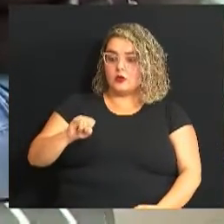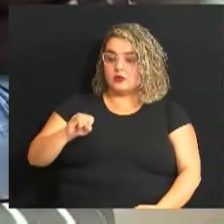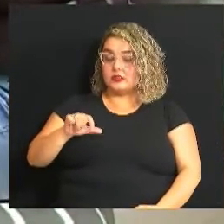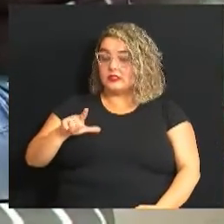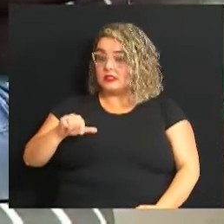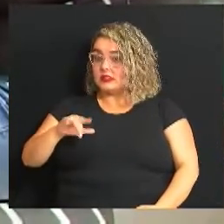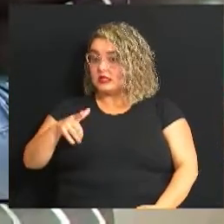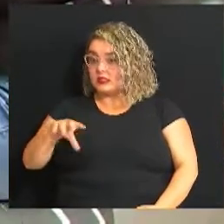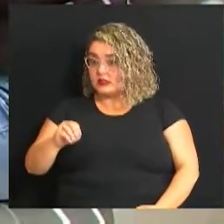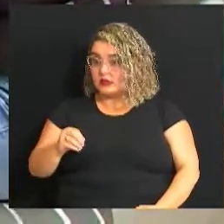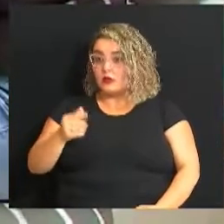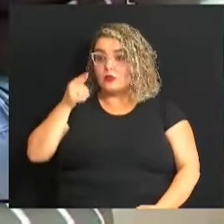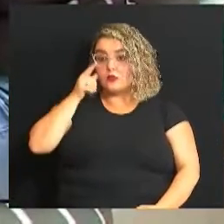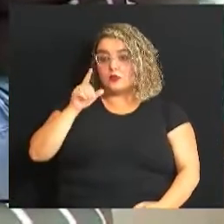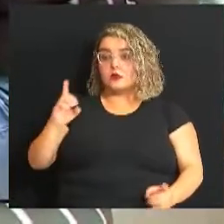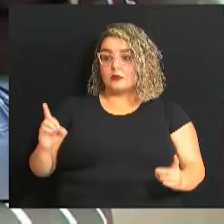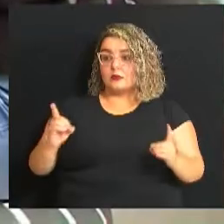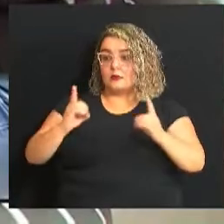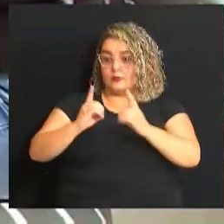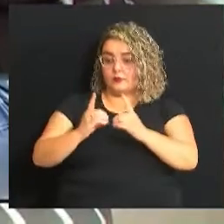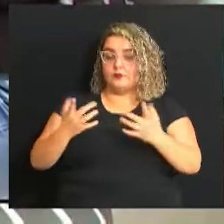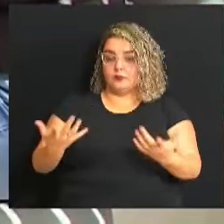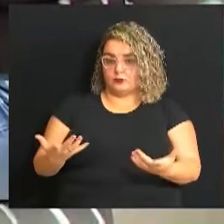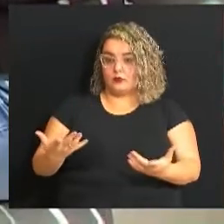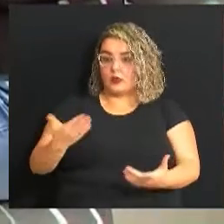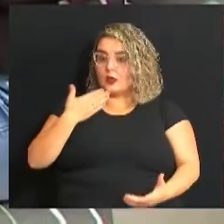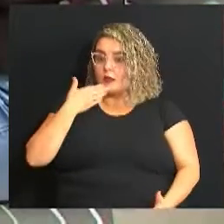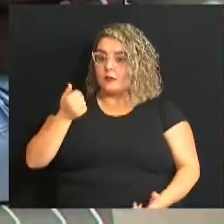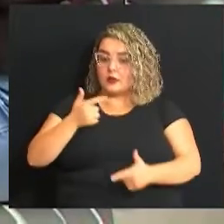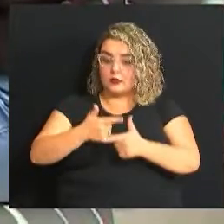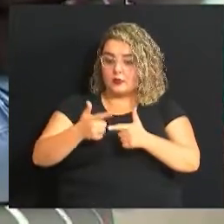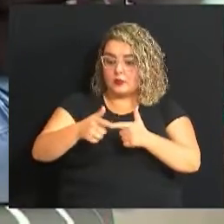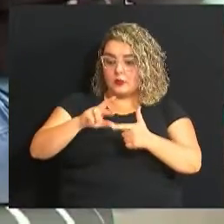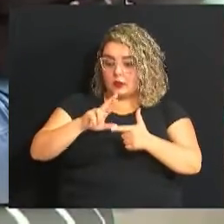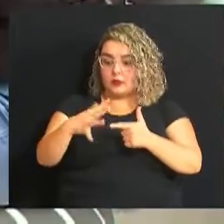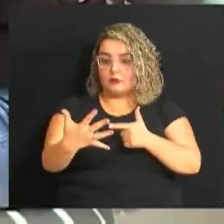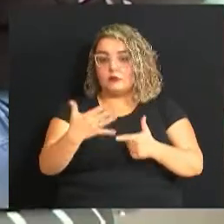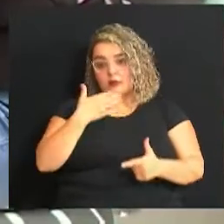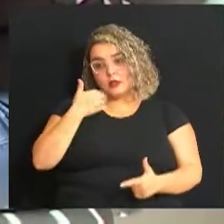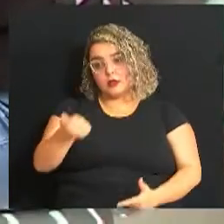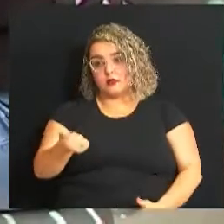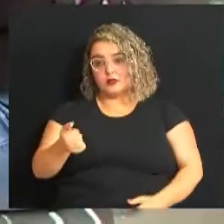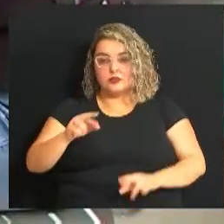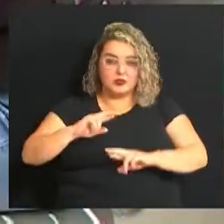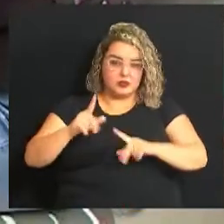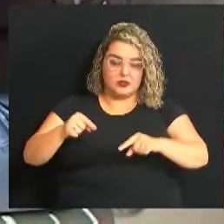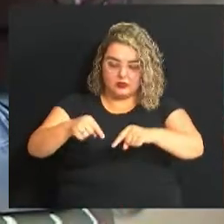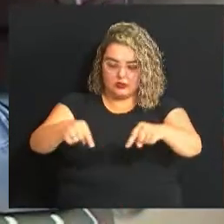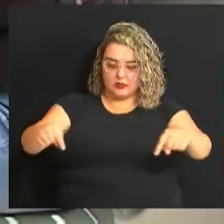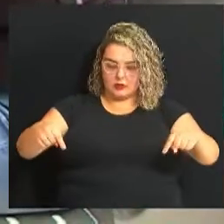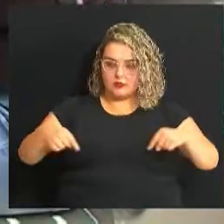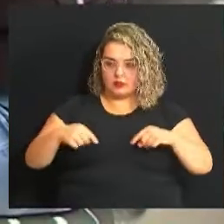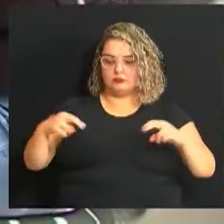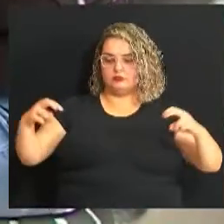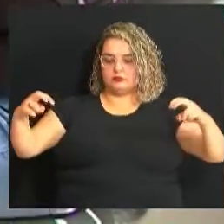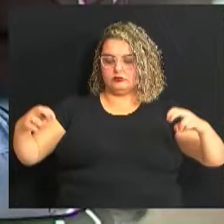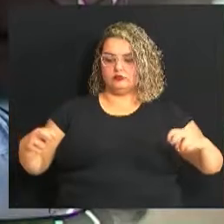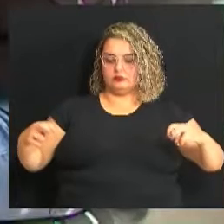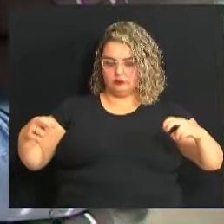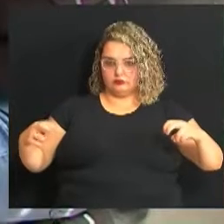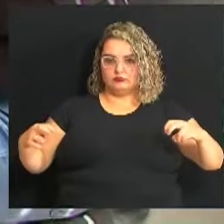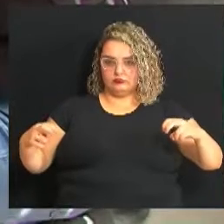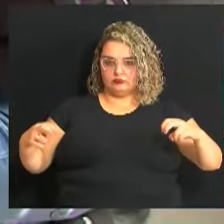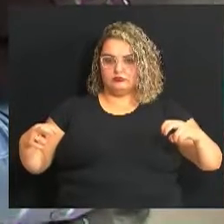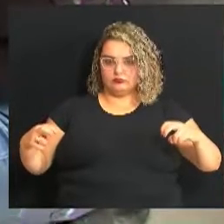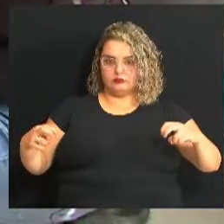consiga aproximar as partes para buscar a melhor solução do conflito. Diferente de uma mesa quadrada, em que as partes se sentariam uma em frente à outra, né?